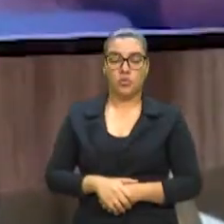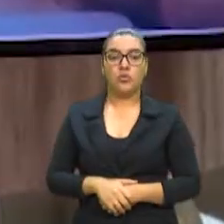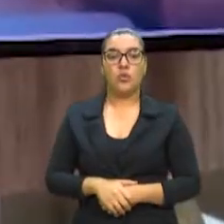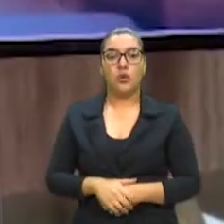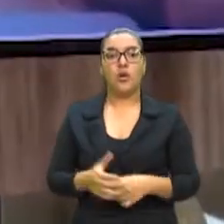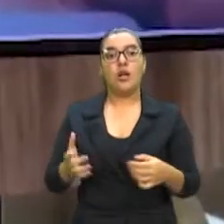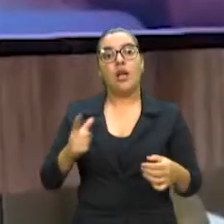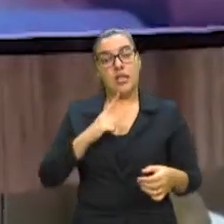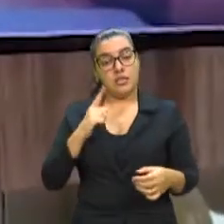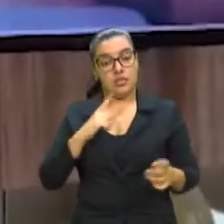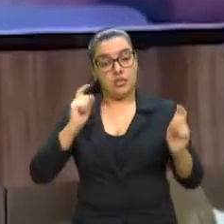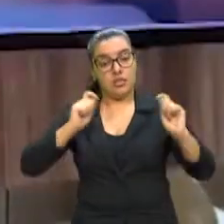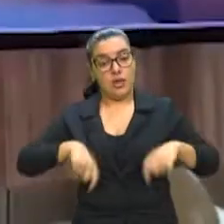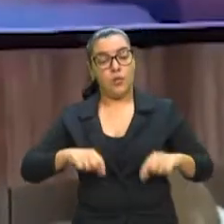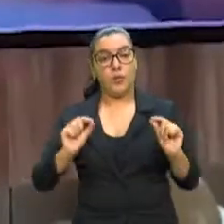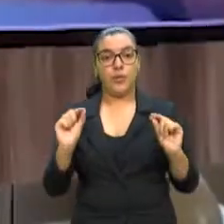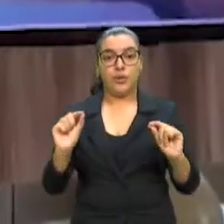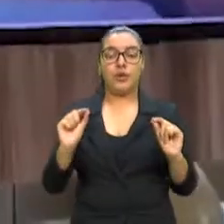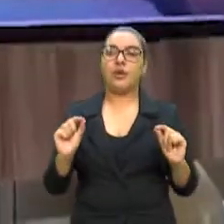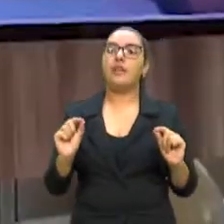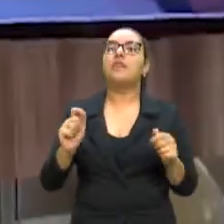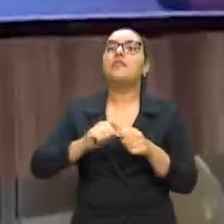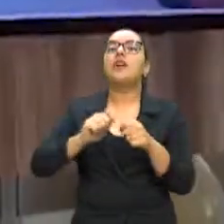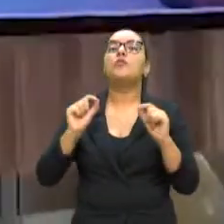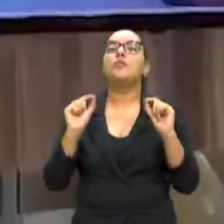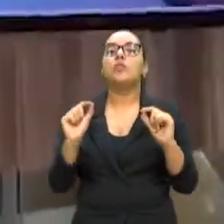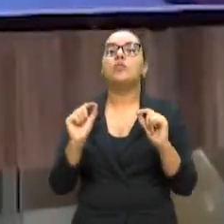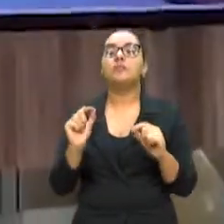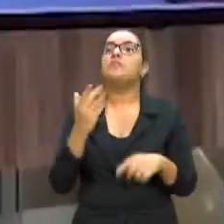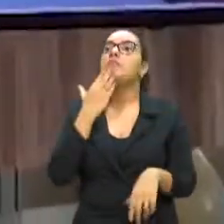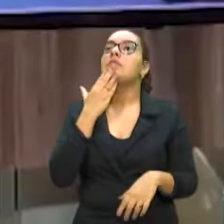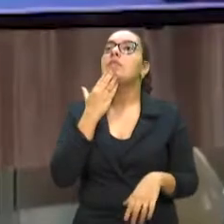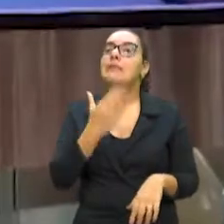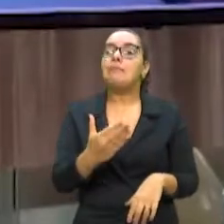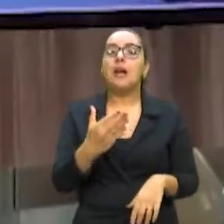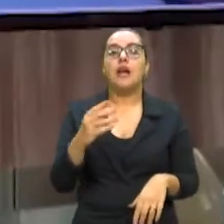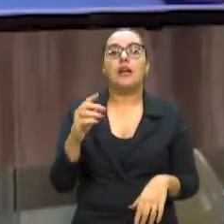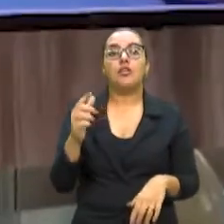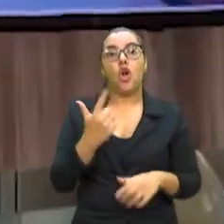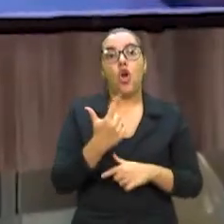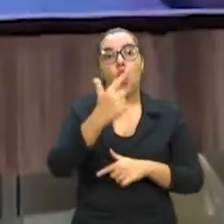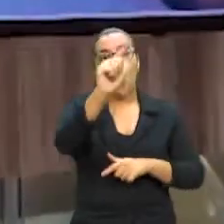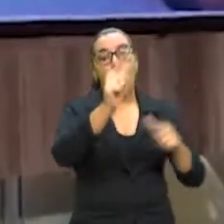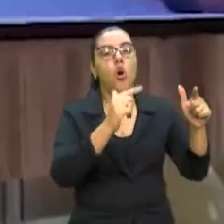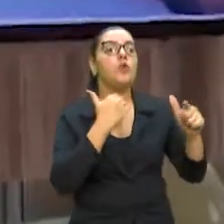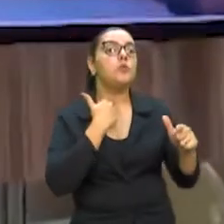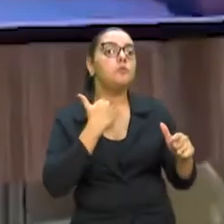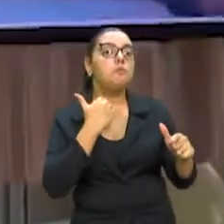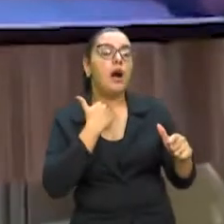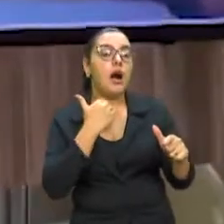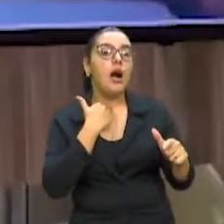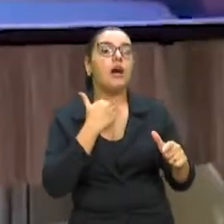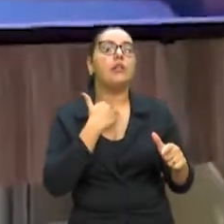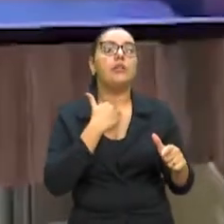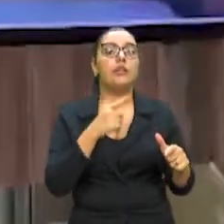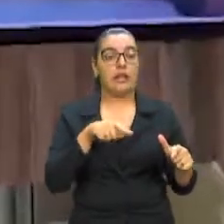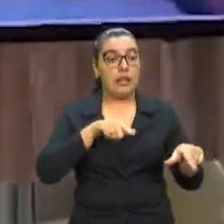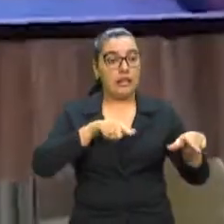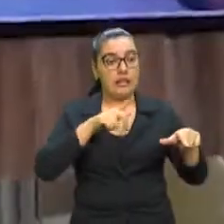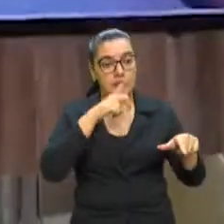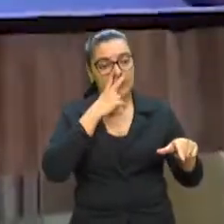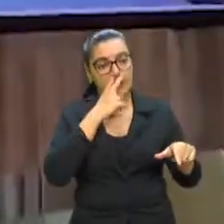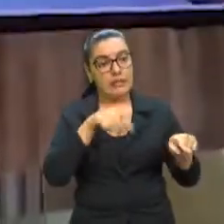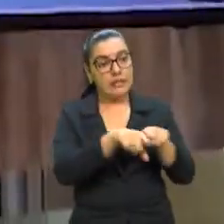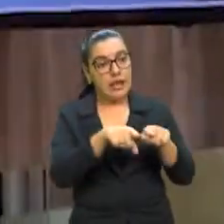essa possibilidade. E o que é que você tem que fazer? Você tem que procurar outras instituições financeiras que trabalham também com